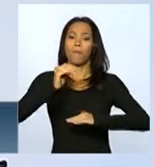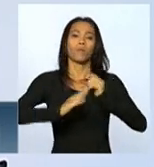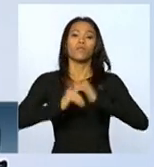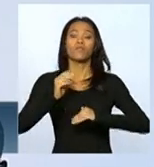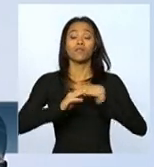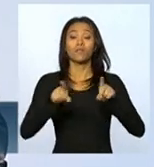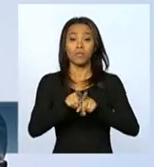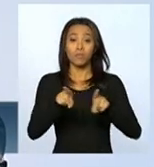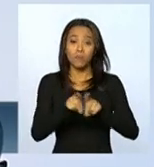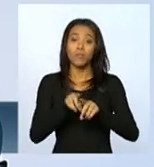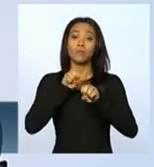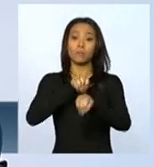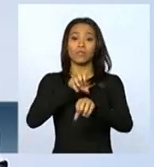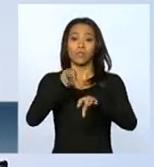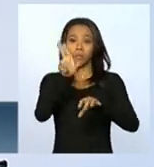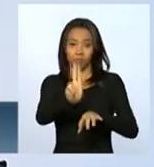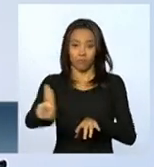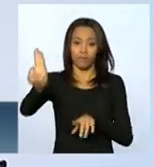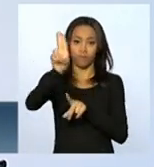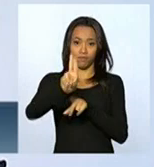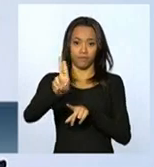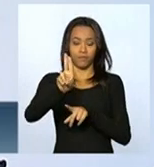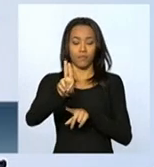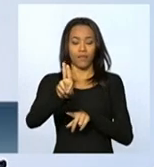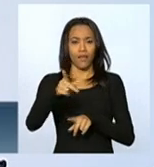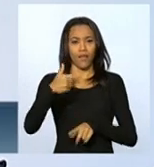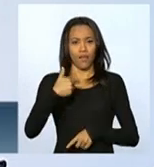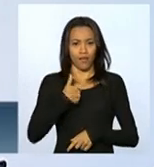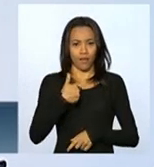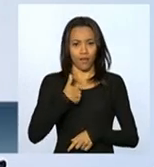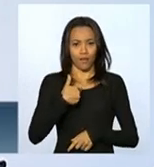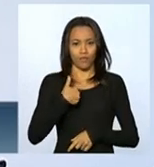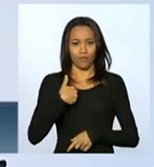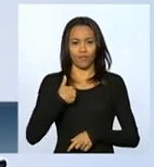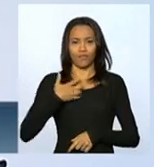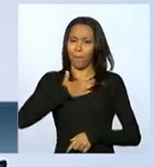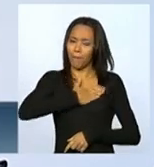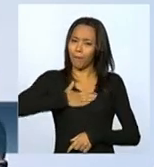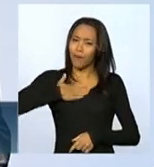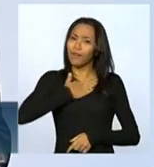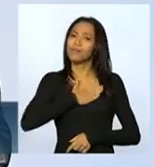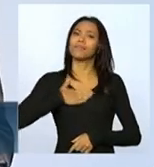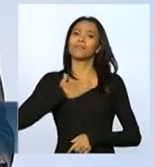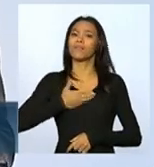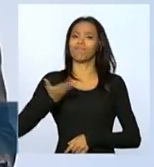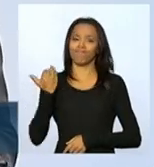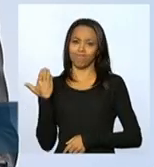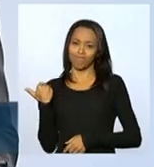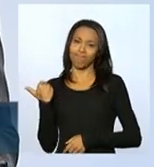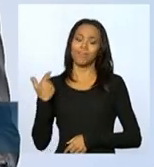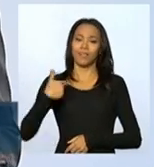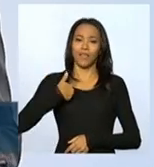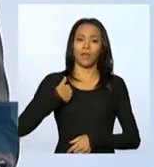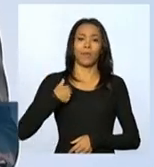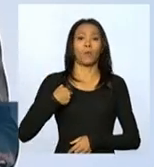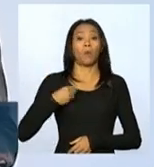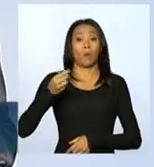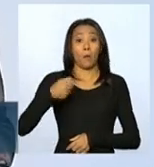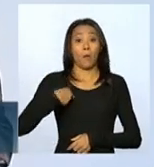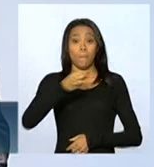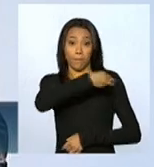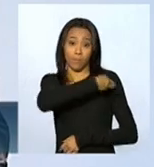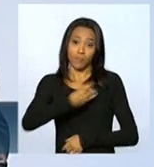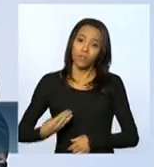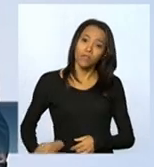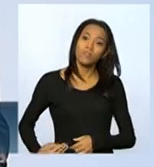superior. Eu tive a honra de ser ministro da Educação do presidente Lula e ministro